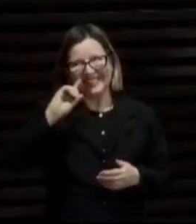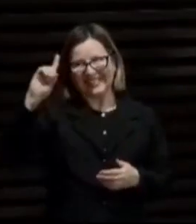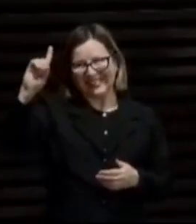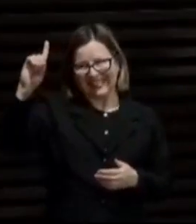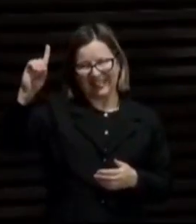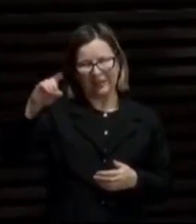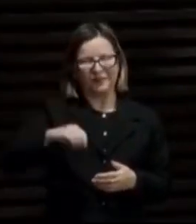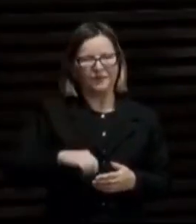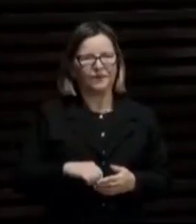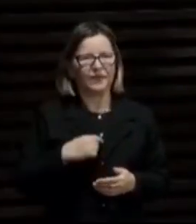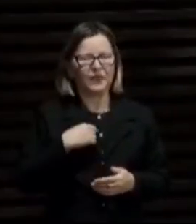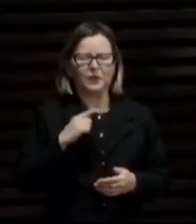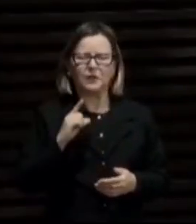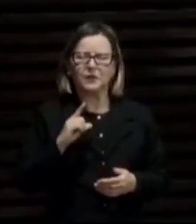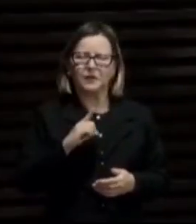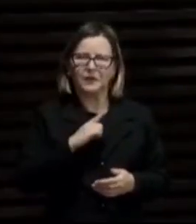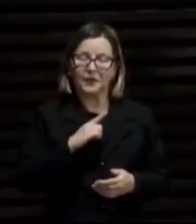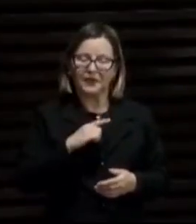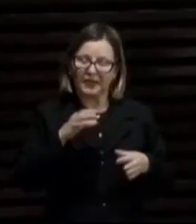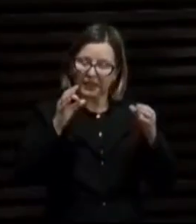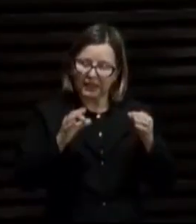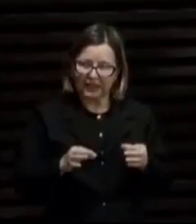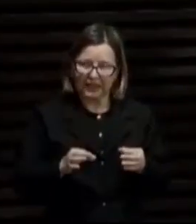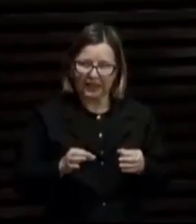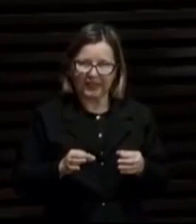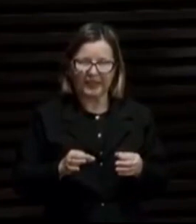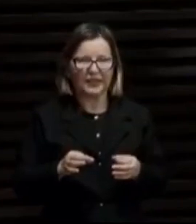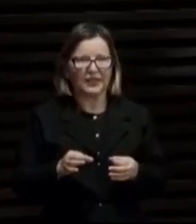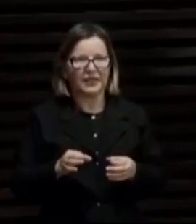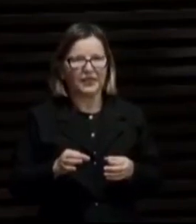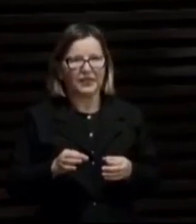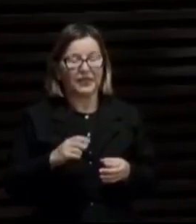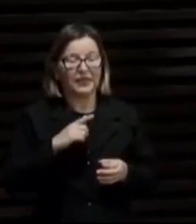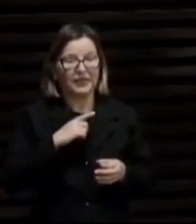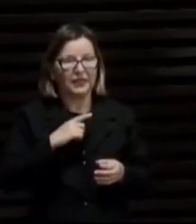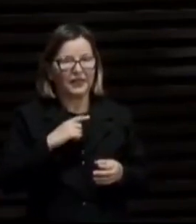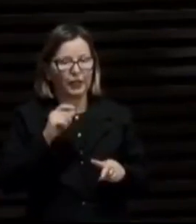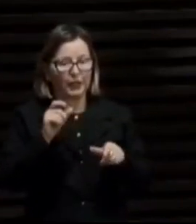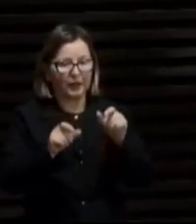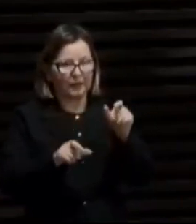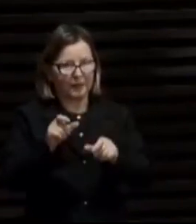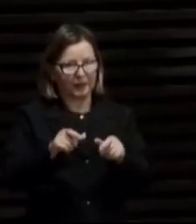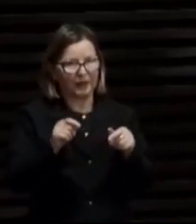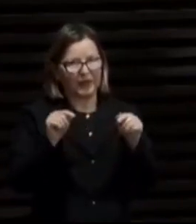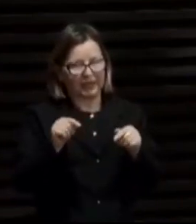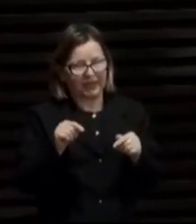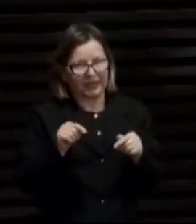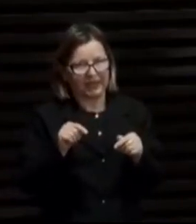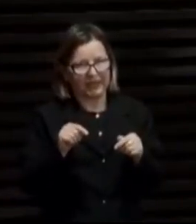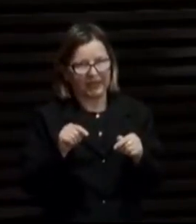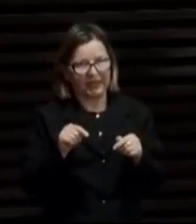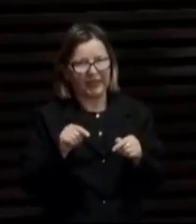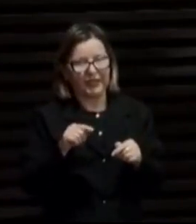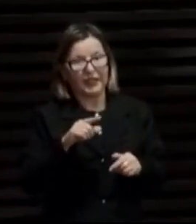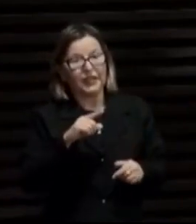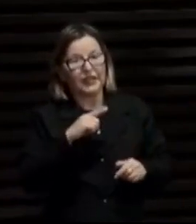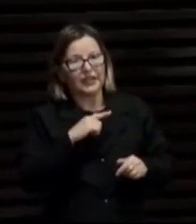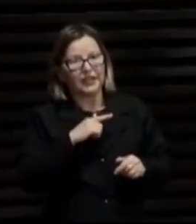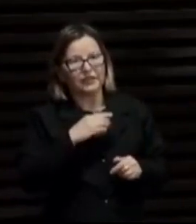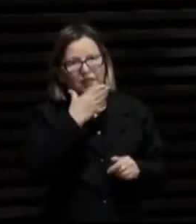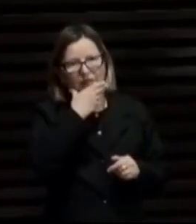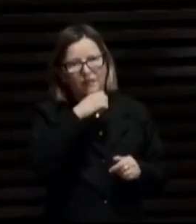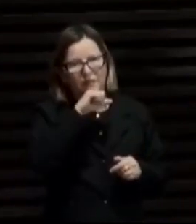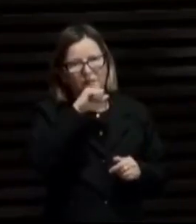Eu tenho certeza que alguns aqui podem ter pais que não foram tão bons exemplos, mas nós sabemos que nós somos amados do